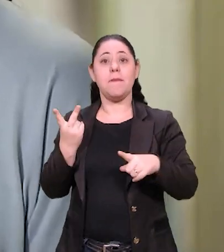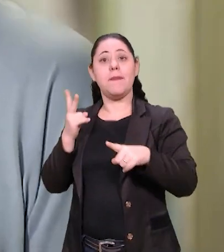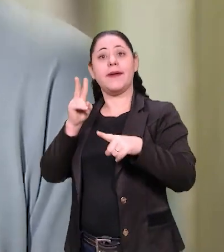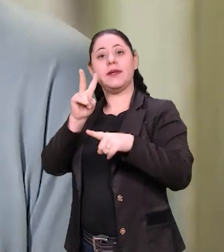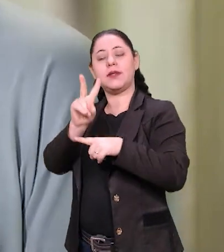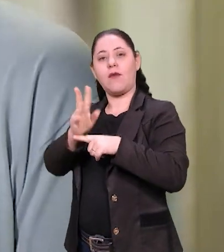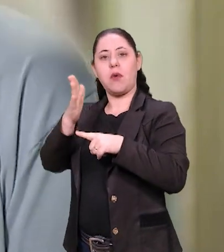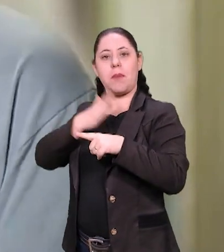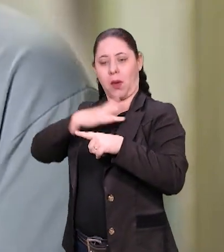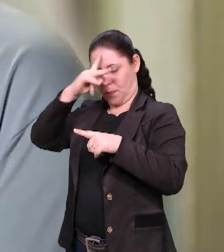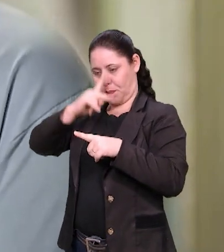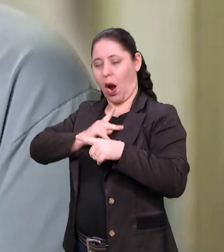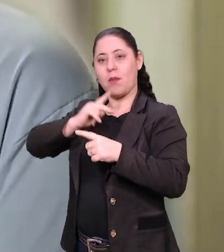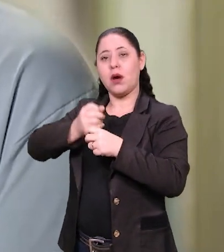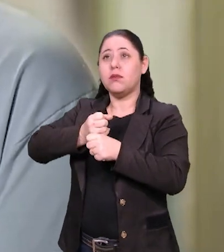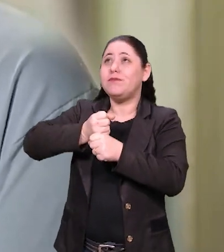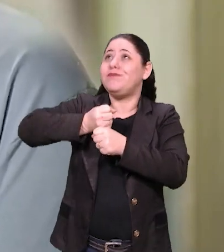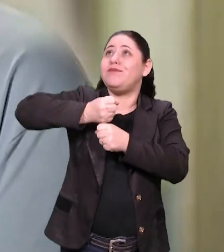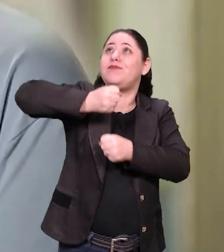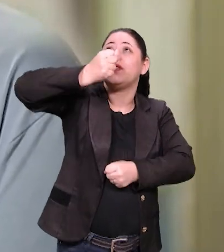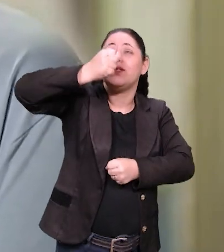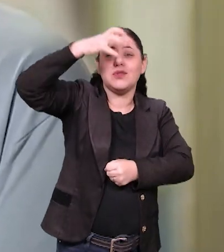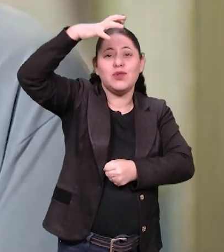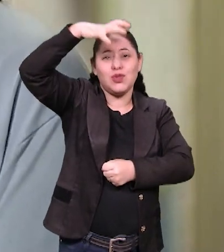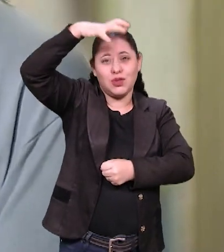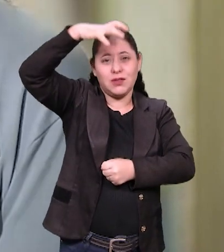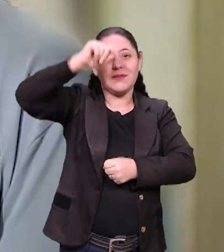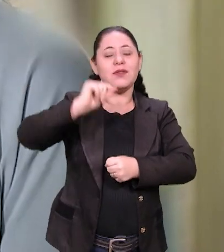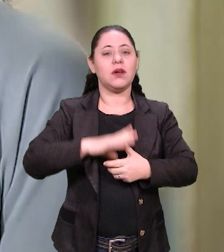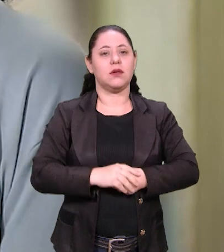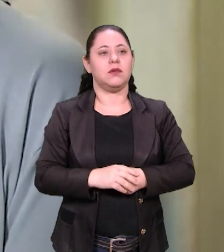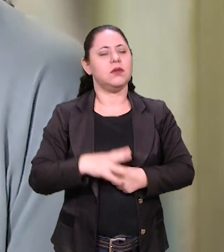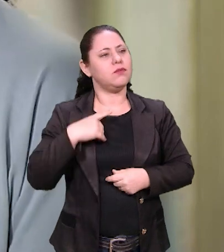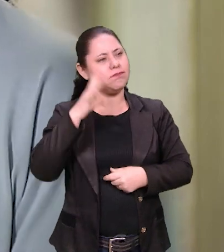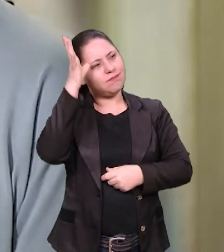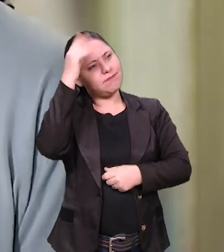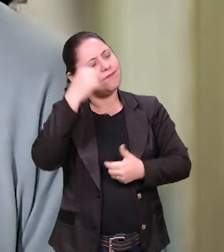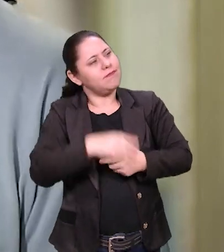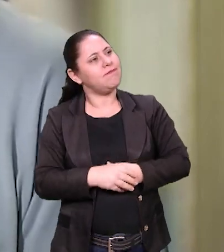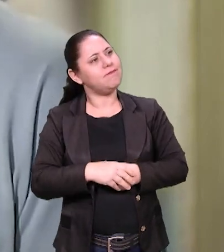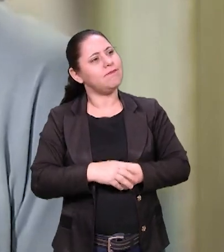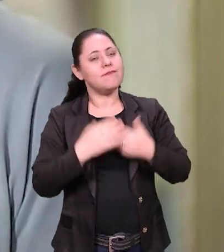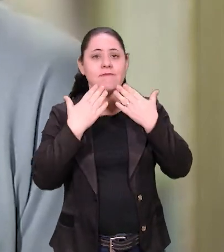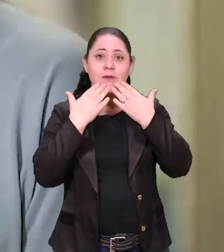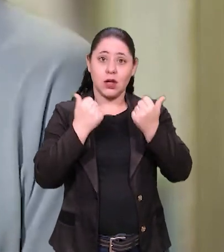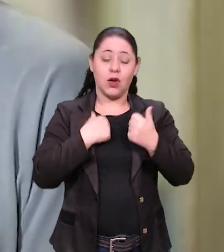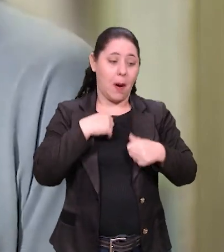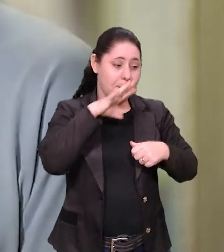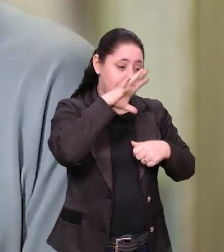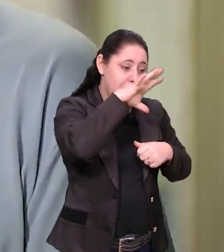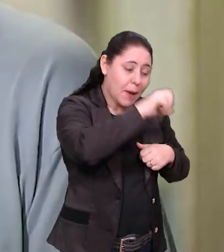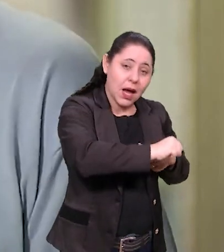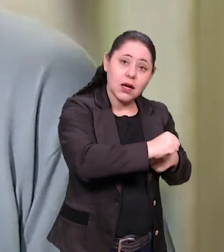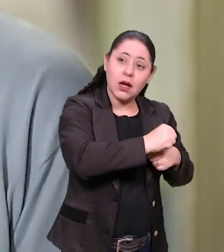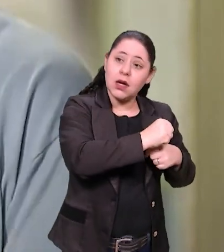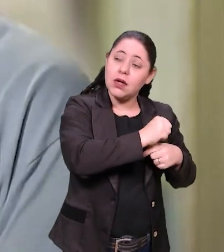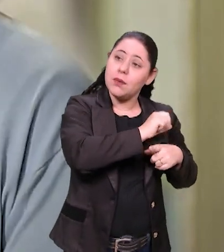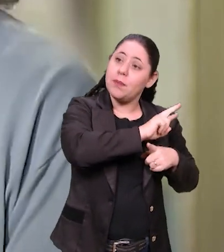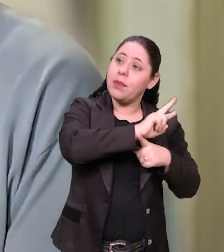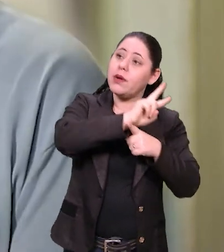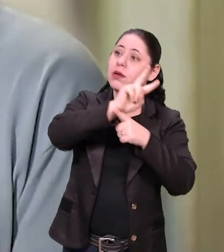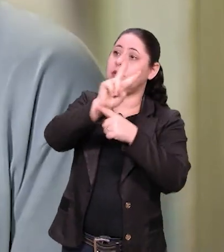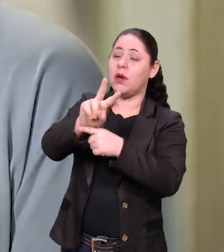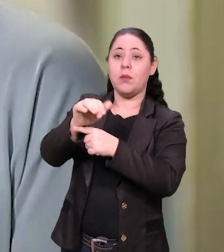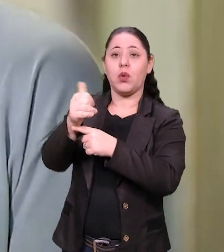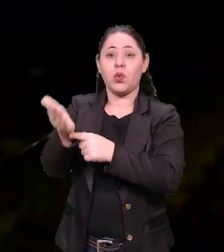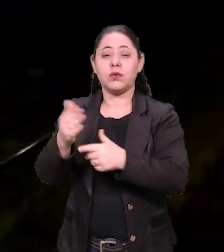acabava emprestando o meu guarda-chuva pessoal para esse povo. Aí eu resolvi achar que era melhor pegar esse guarda-chuva do usuário e devolver